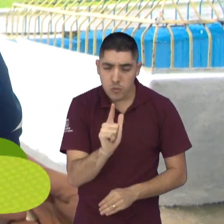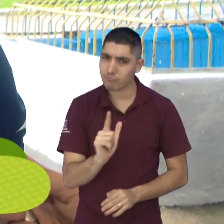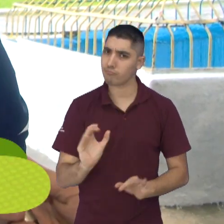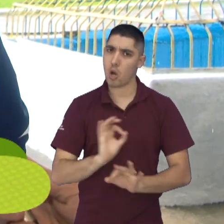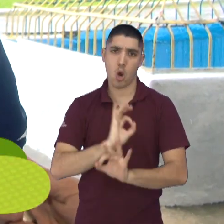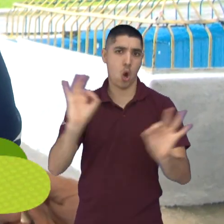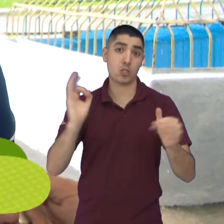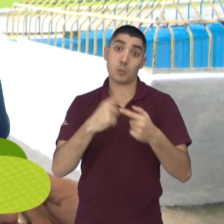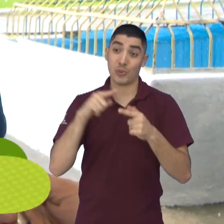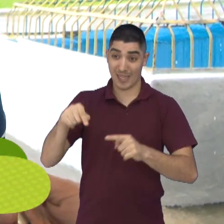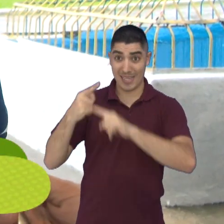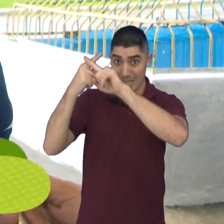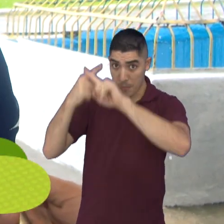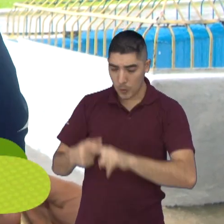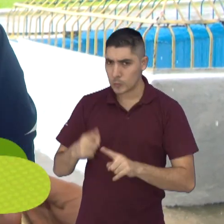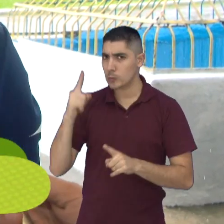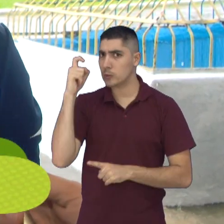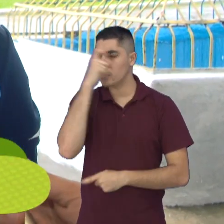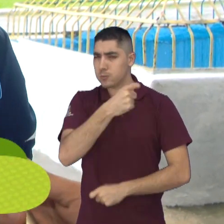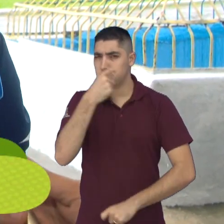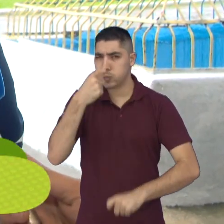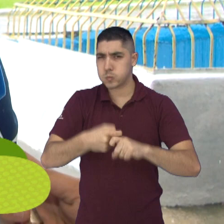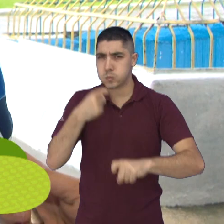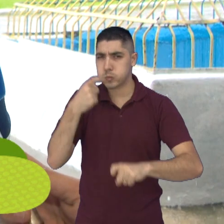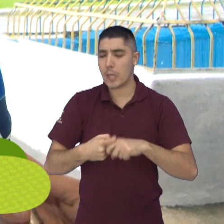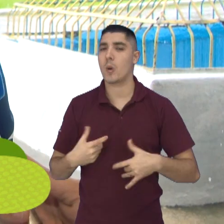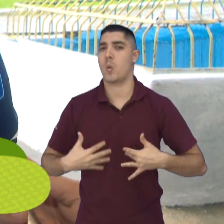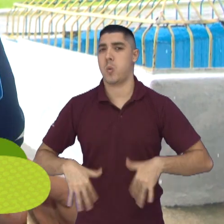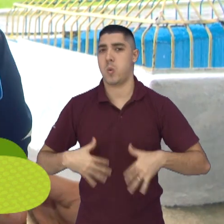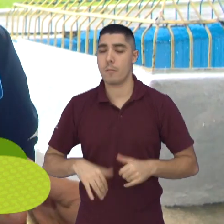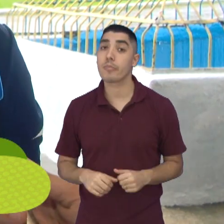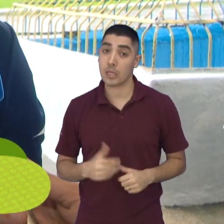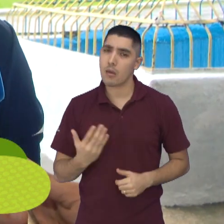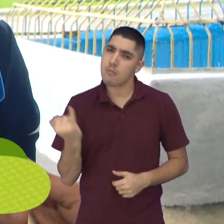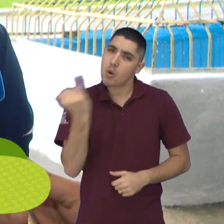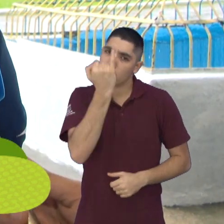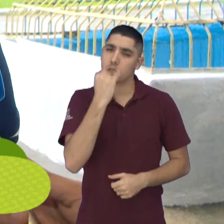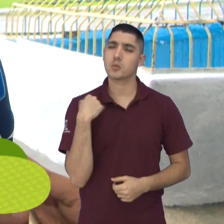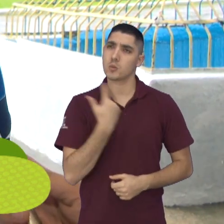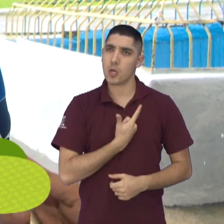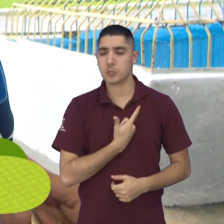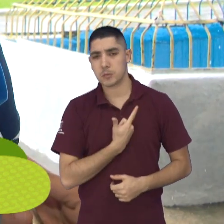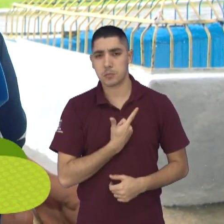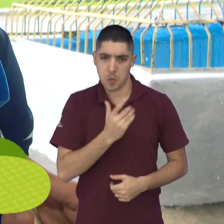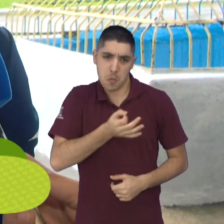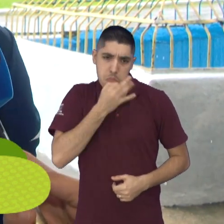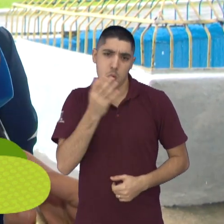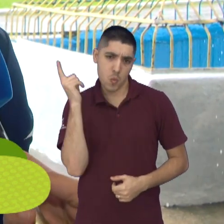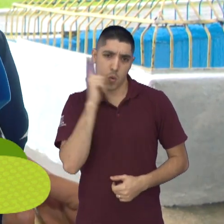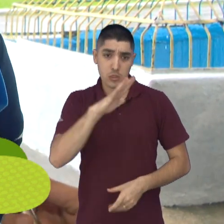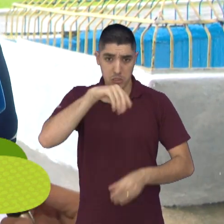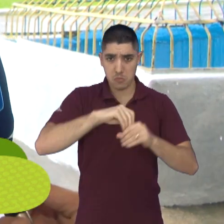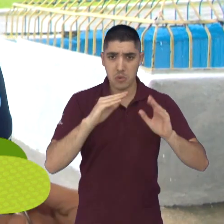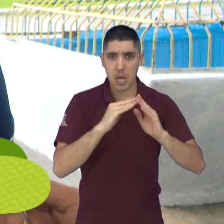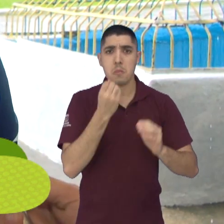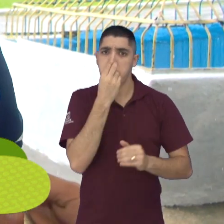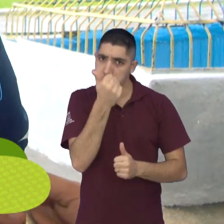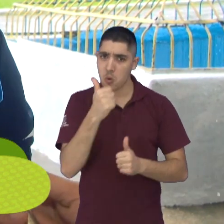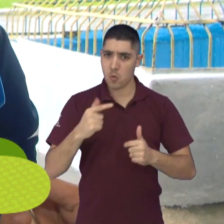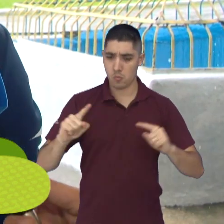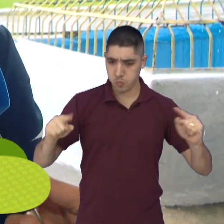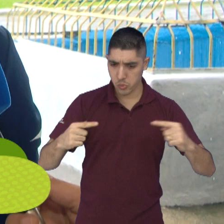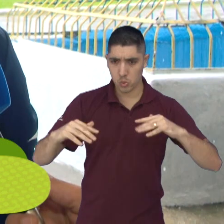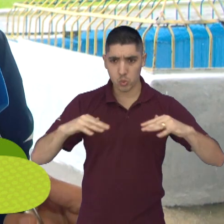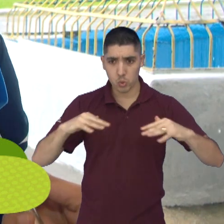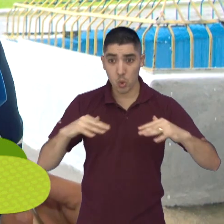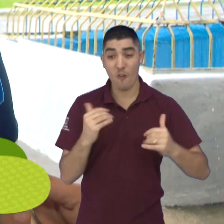muito nivelada, muito difícil. Eu acho que isso é importante, acho que nós conseguimos fazer um bom jogo dentro de casa. Fora de casa